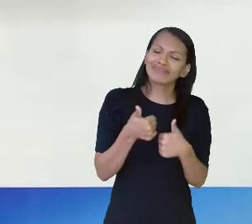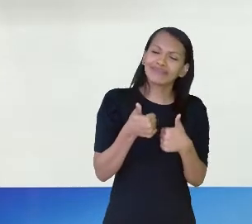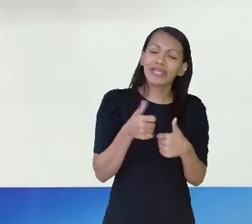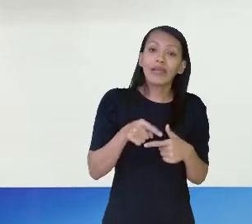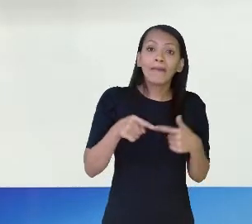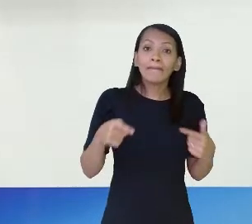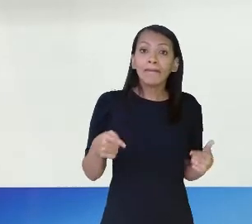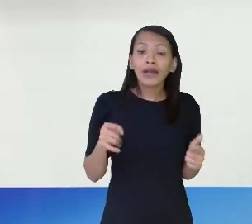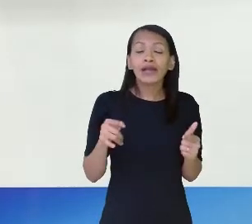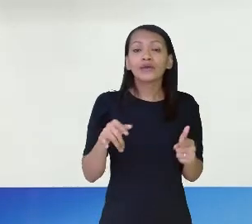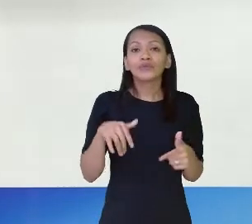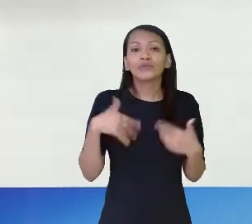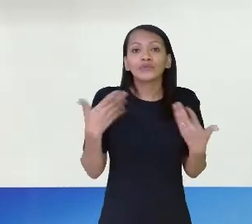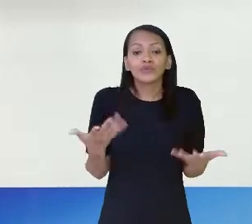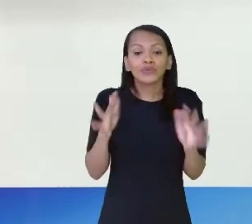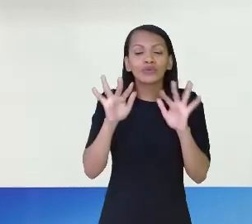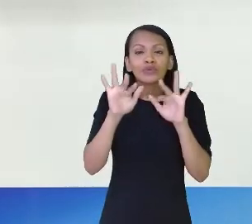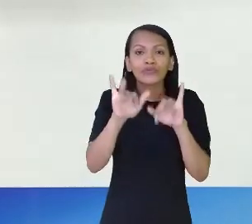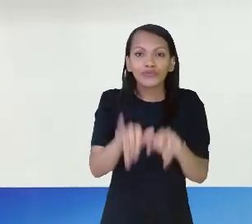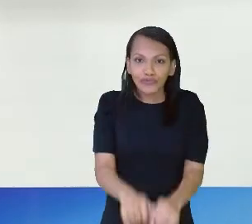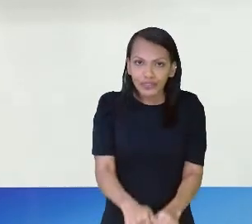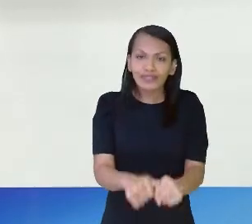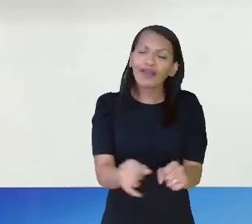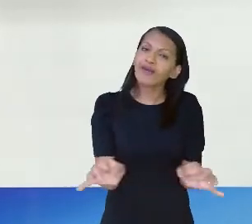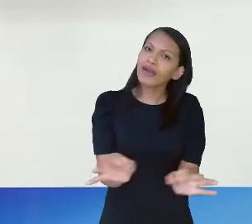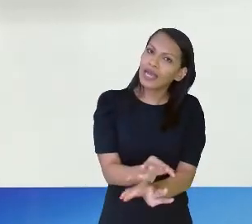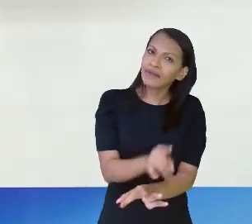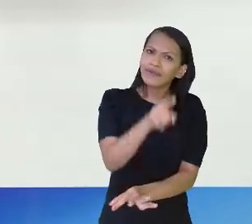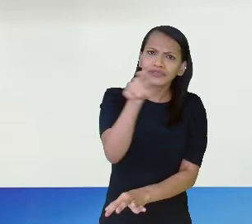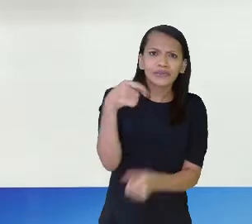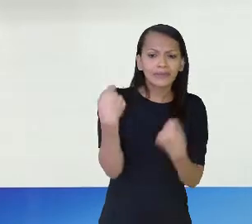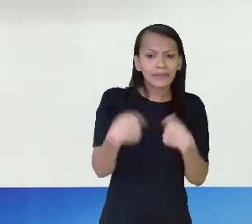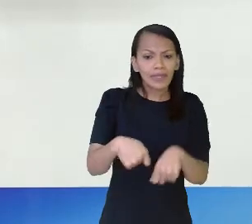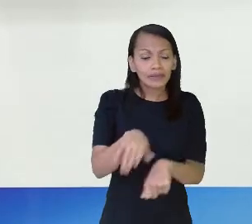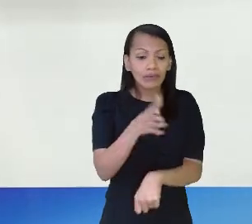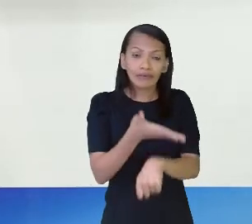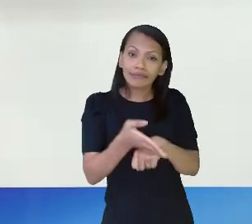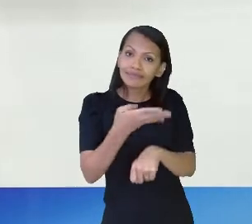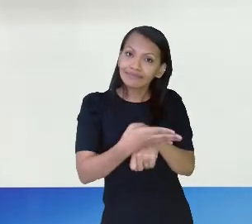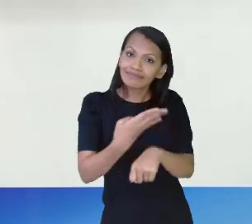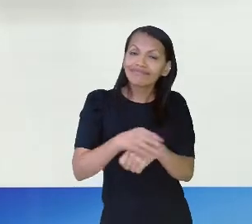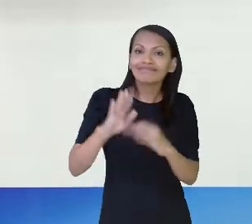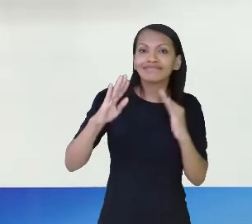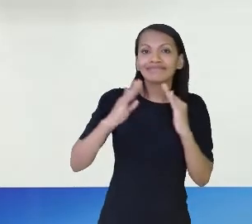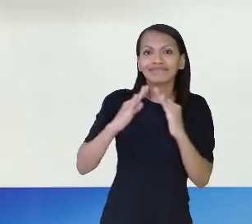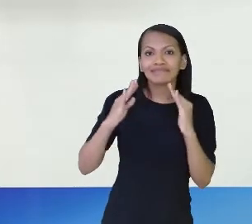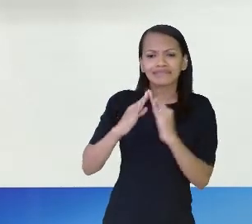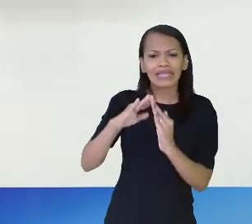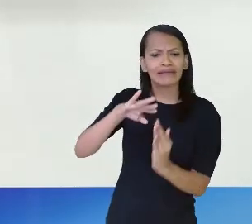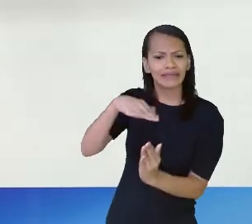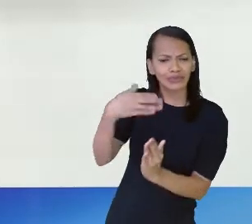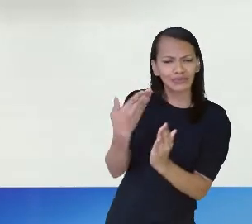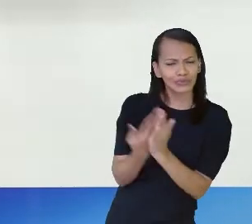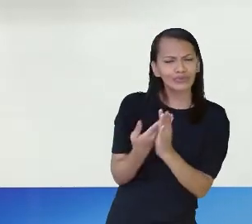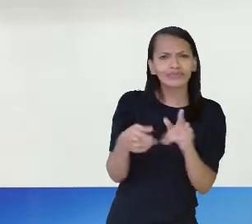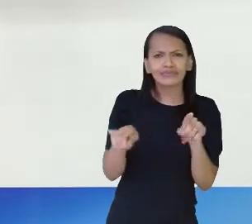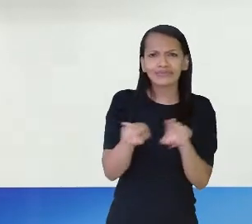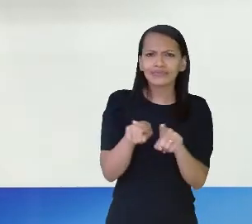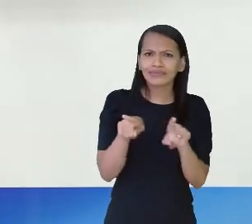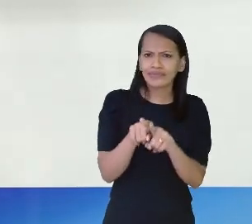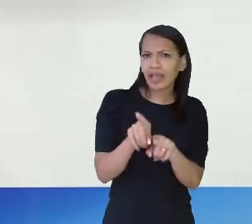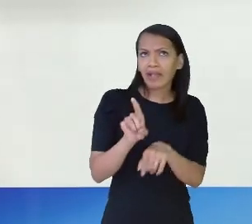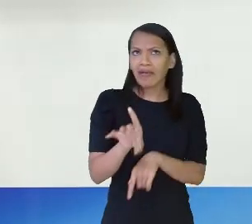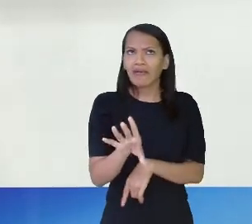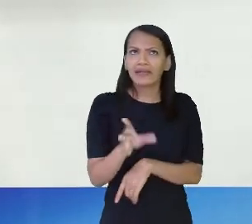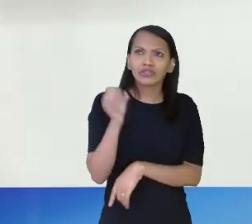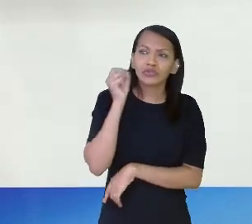ela acabar, você precisa treinar em casa, treinar na escola. Não é só,